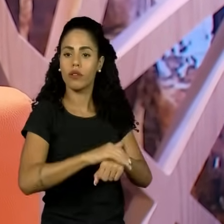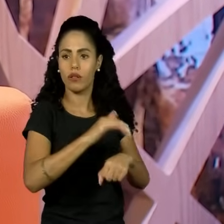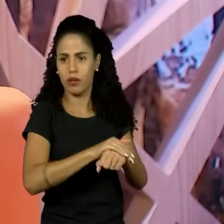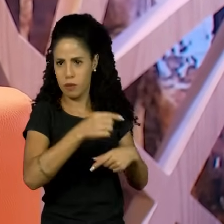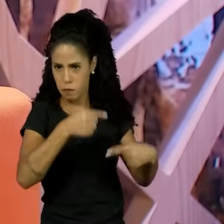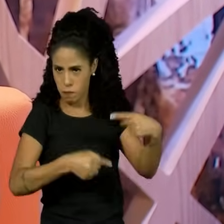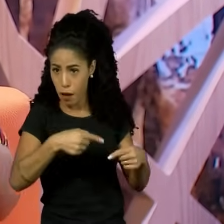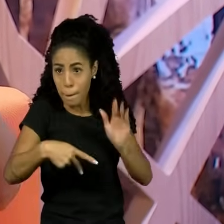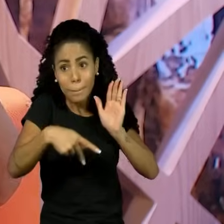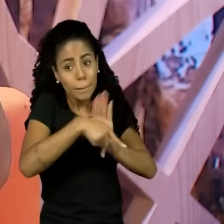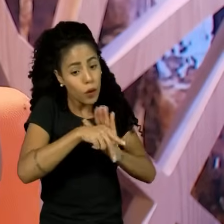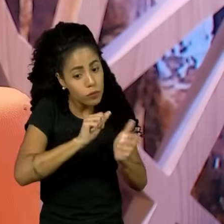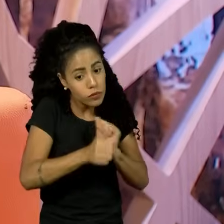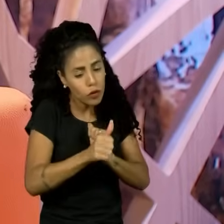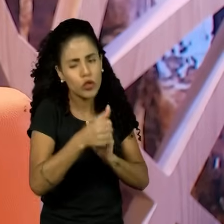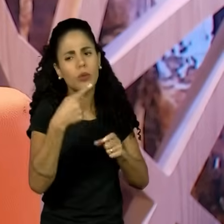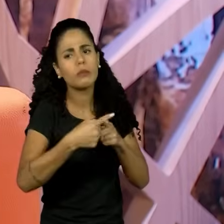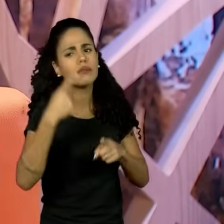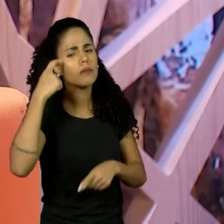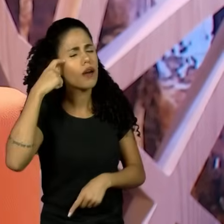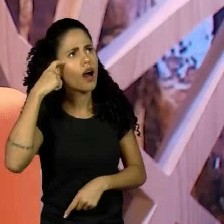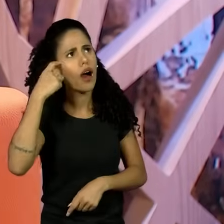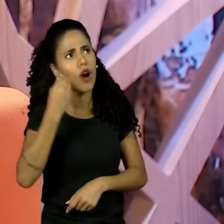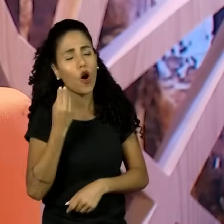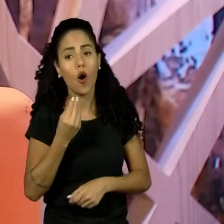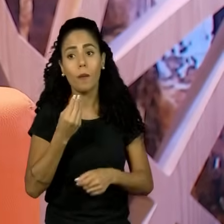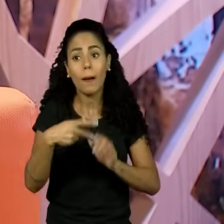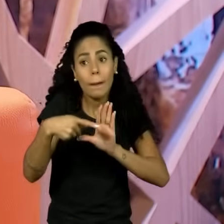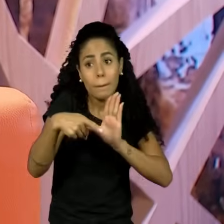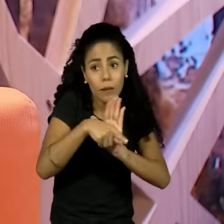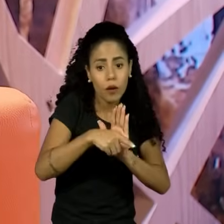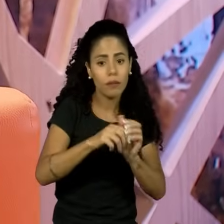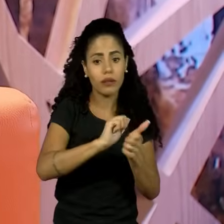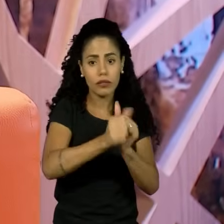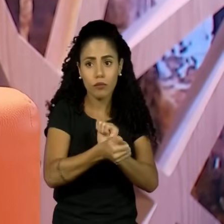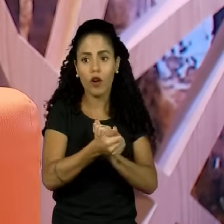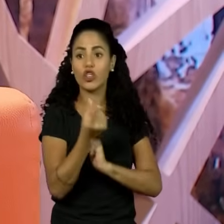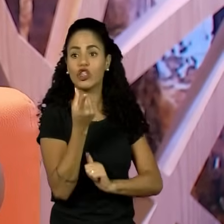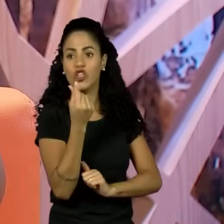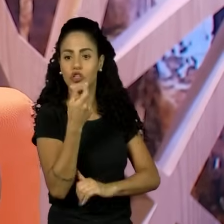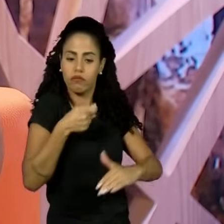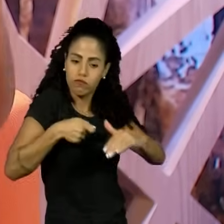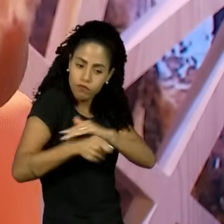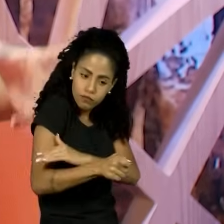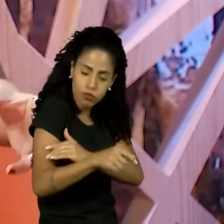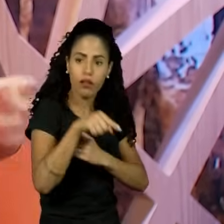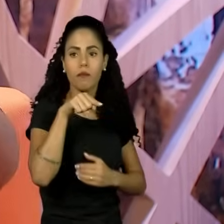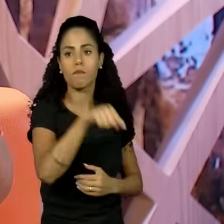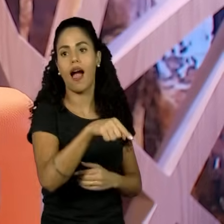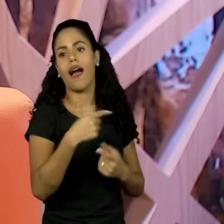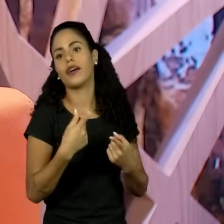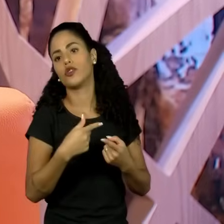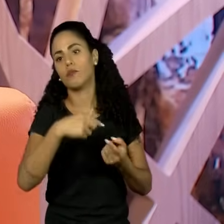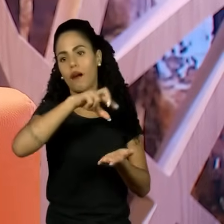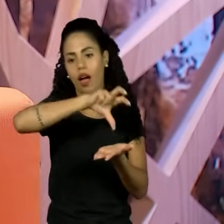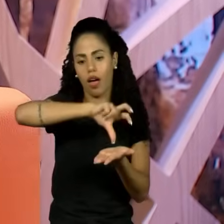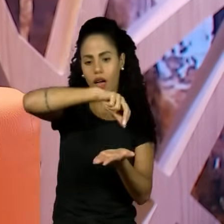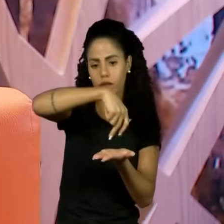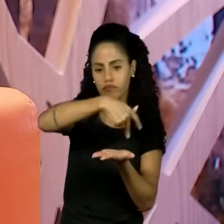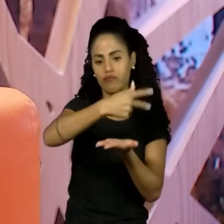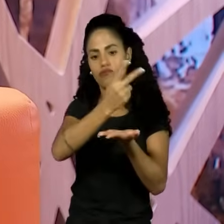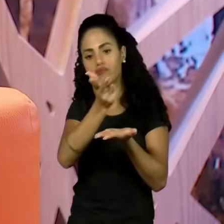públicas para isso. Porque se você pensa uma política pública para esporte, você vai destinar verba especificamente para a ginástica,